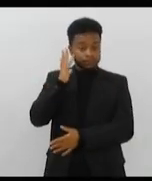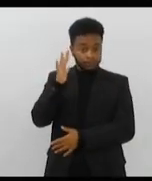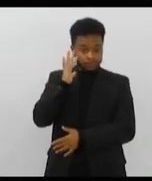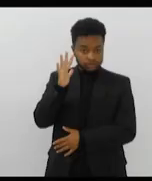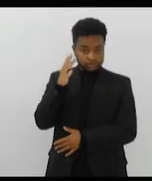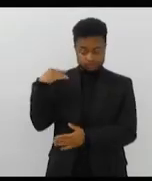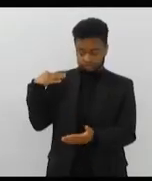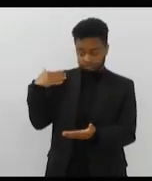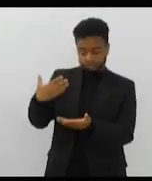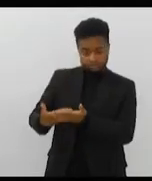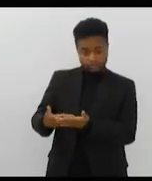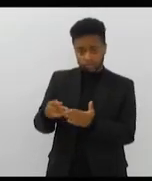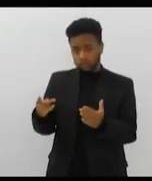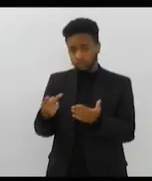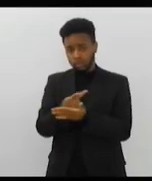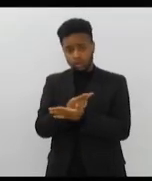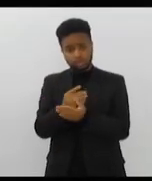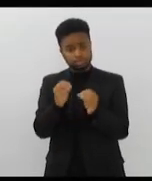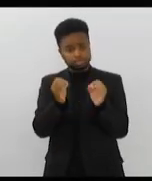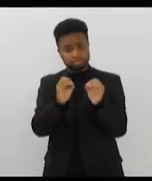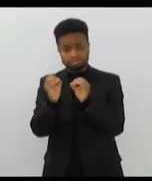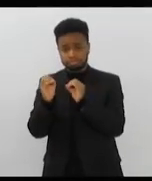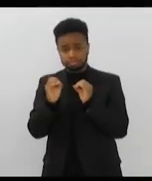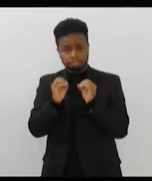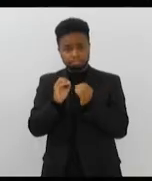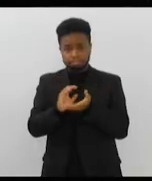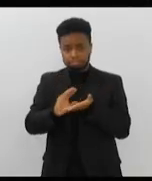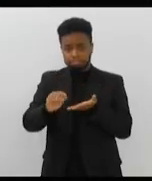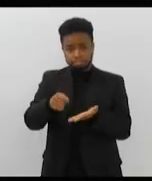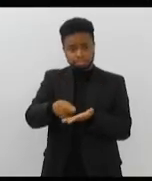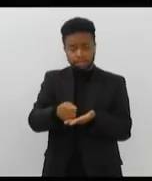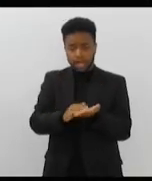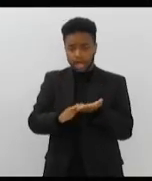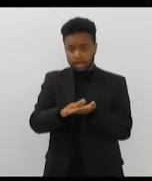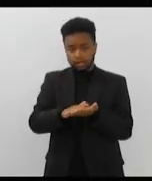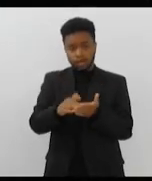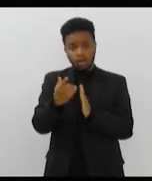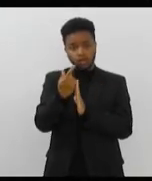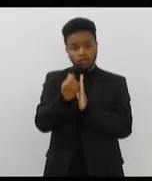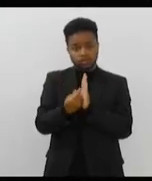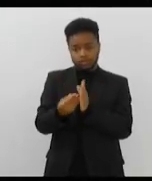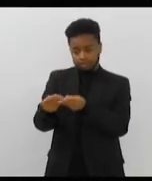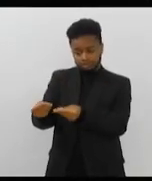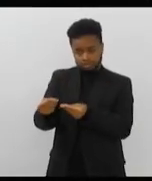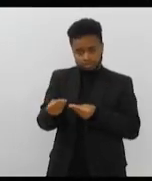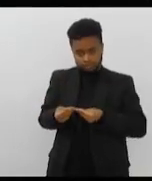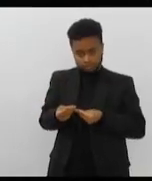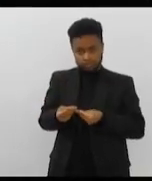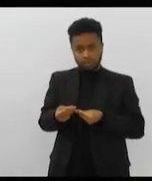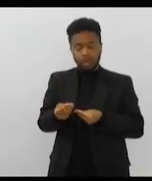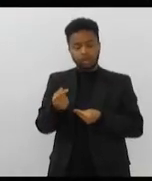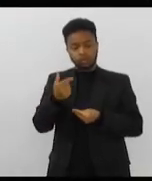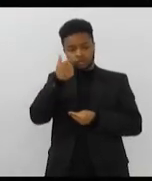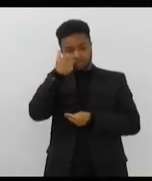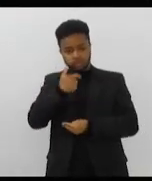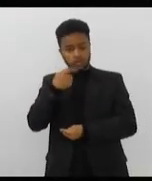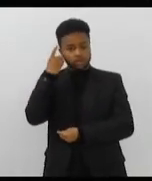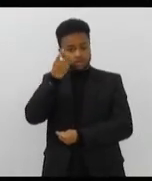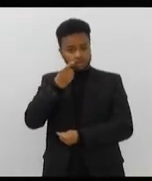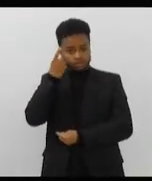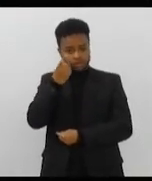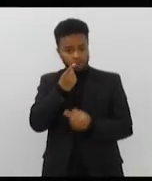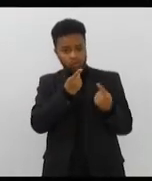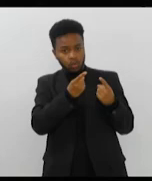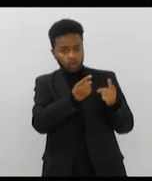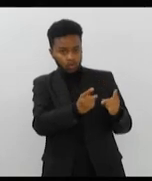agora não aconteceu emenda impositiva nenhuma. O orçamento vem para casa, eu sou um deputado de